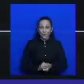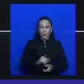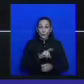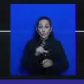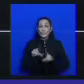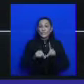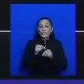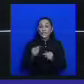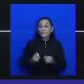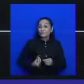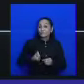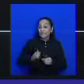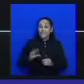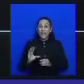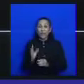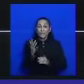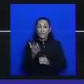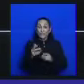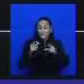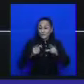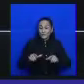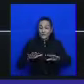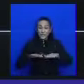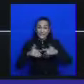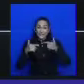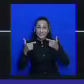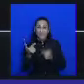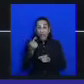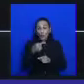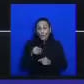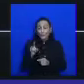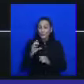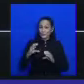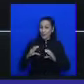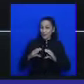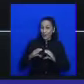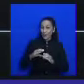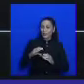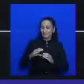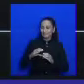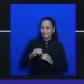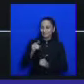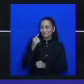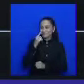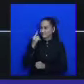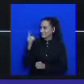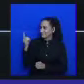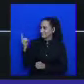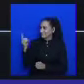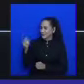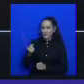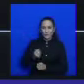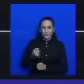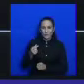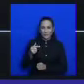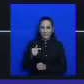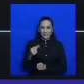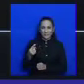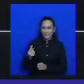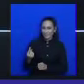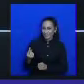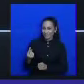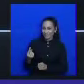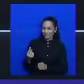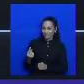O sorteio acontece ao vivo aqui do Espaço da Sorte. Agora a última bola. Número 71.